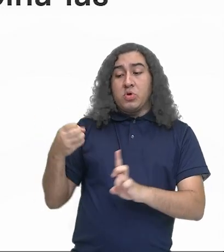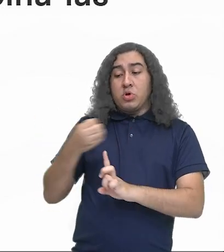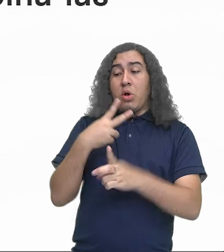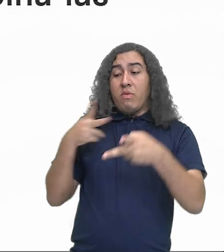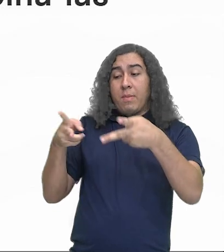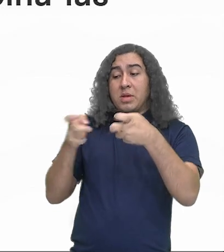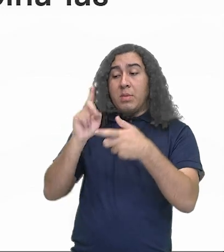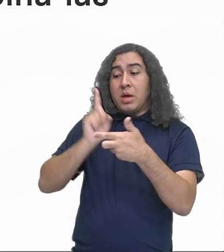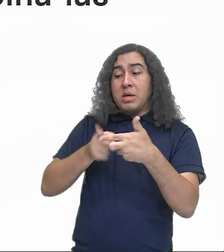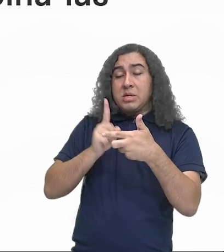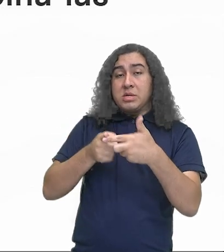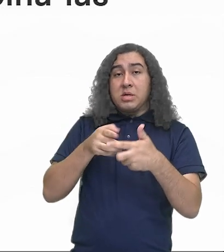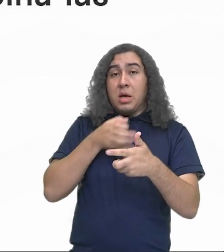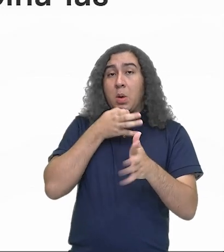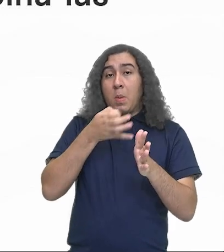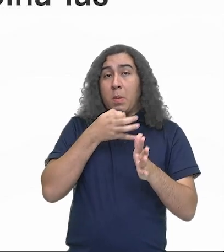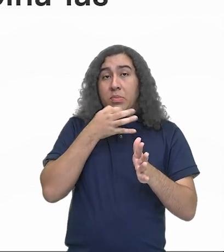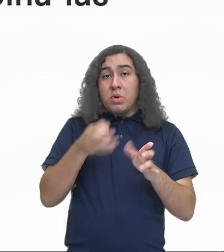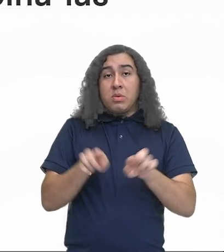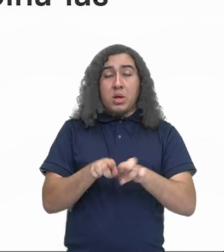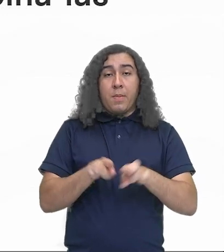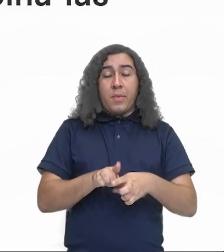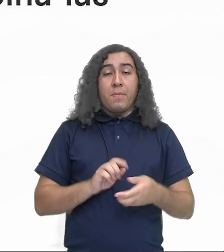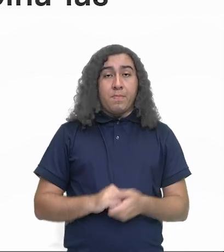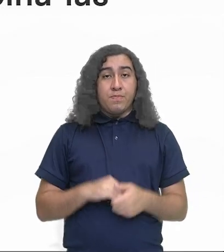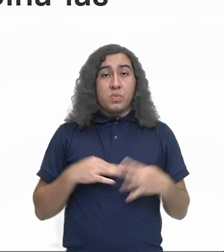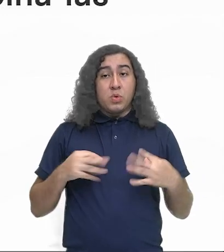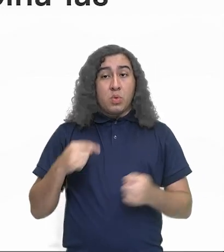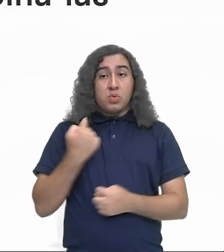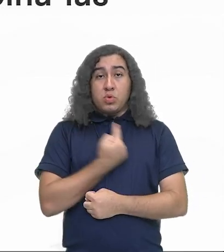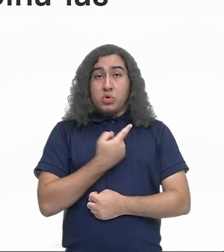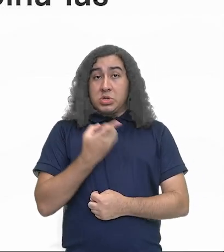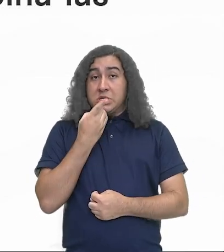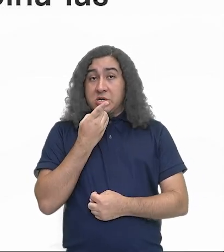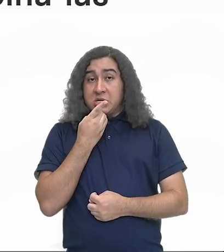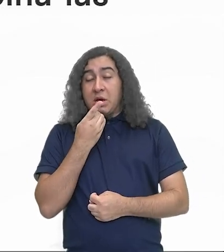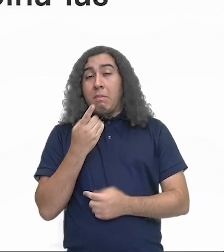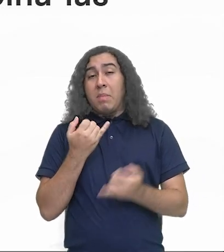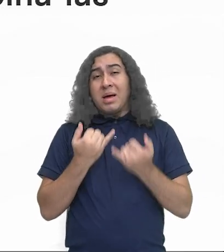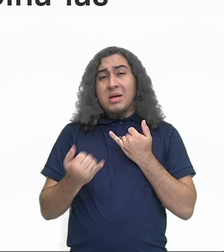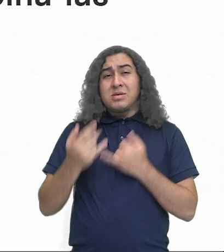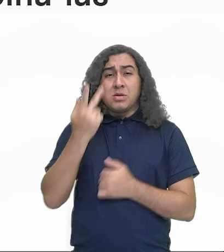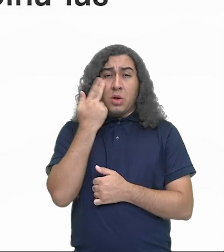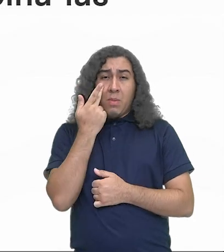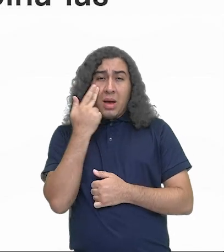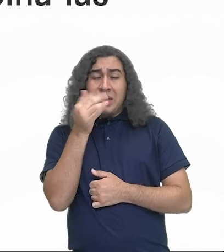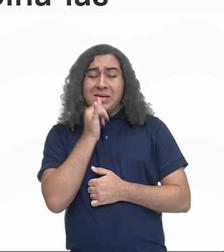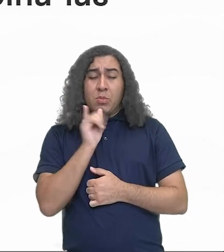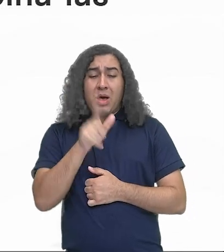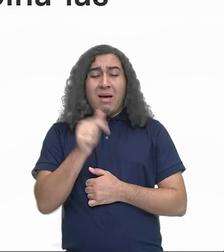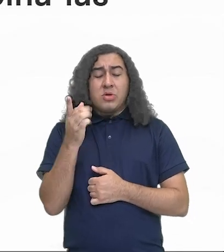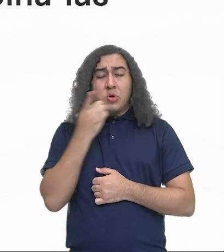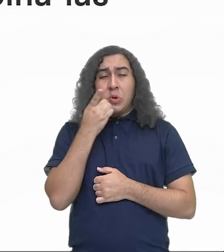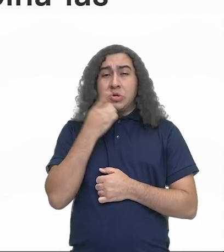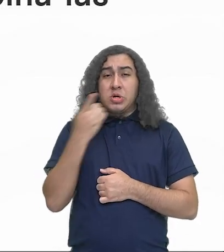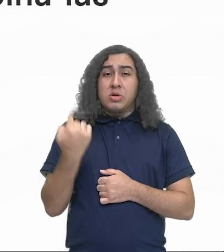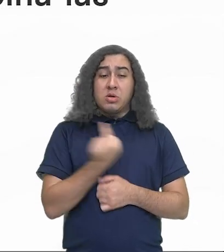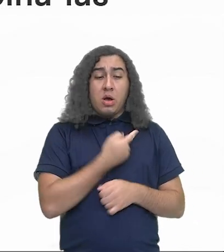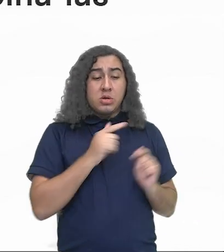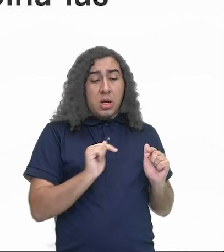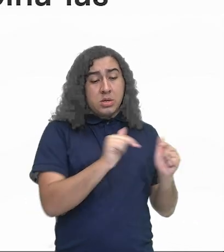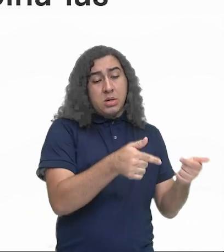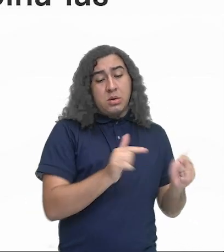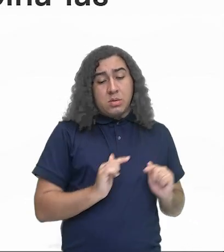e críticos. Aquilo que está no nosso dia a dia, que parece comum, todo dia fazemos isso,